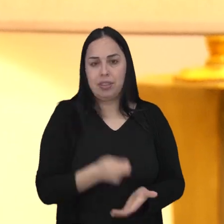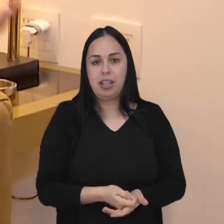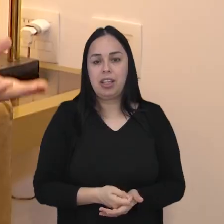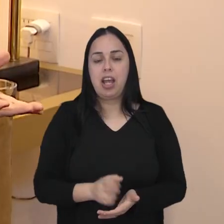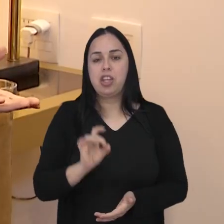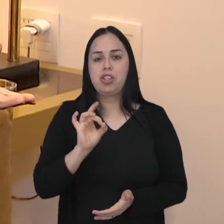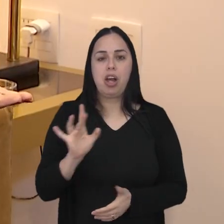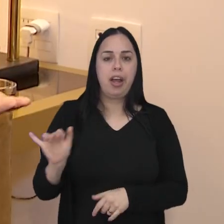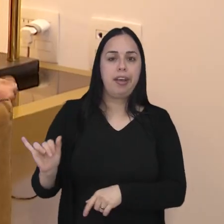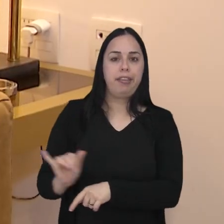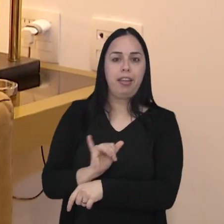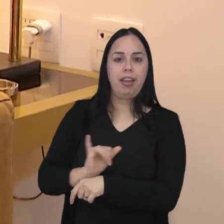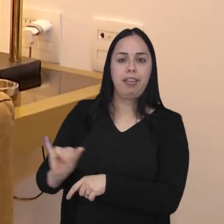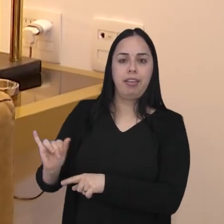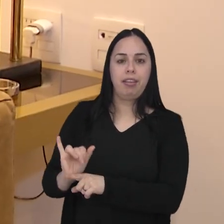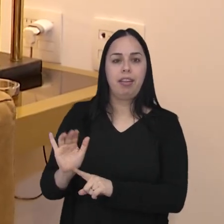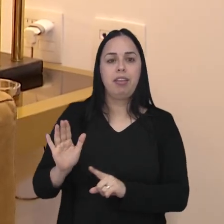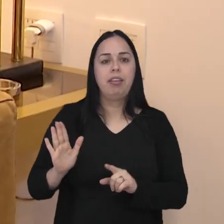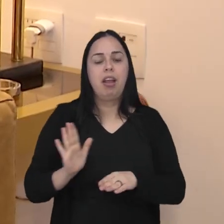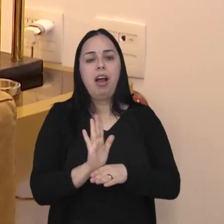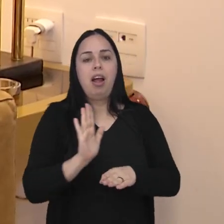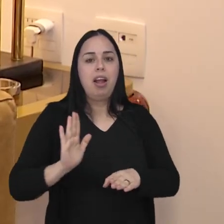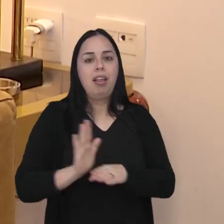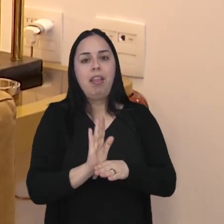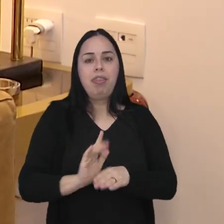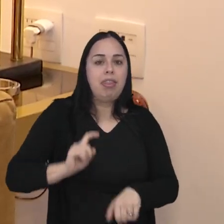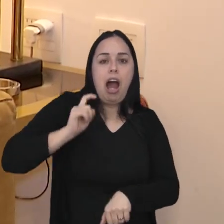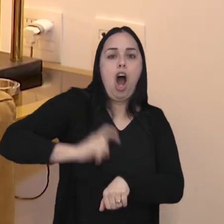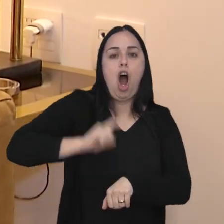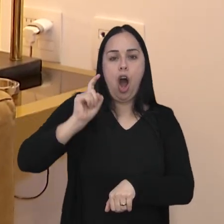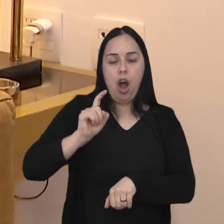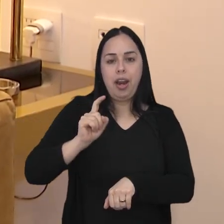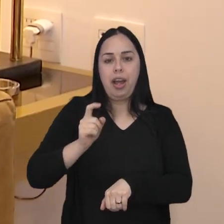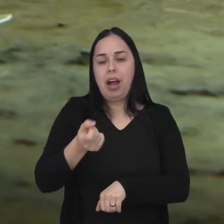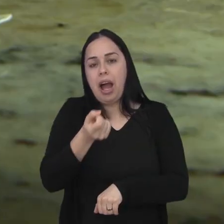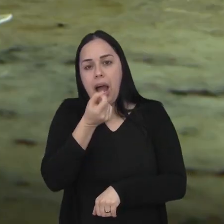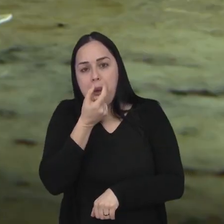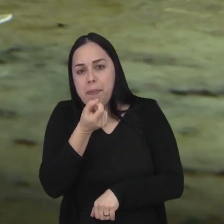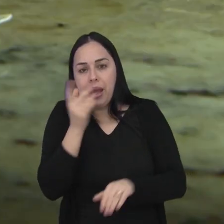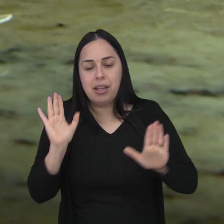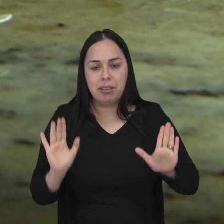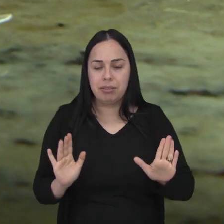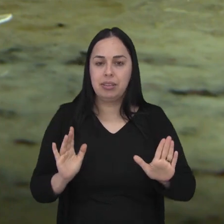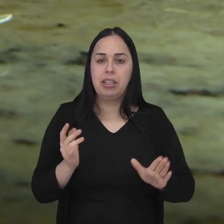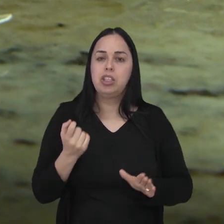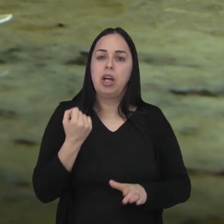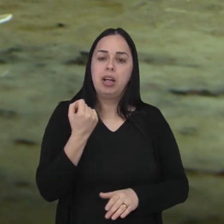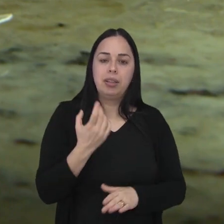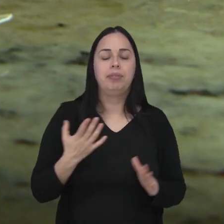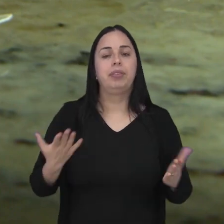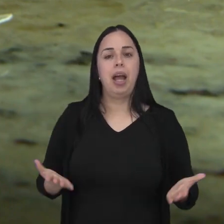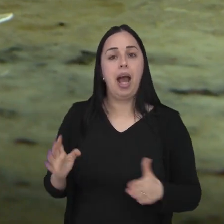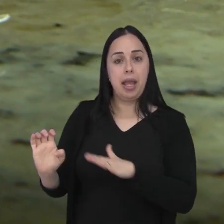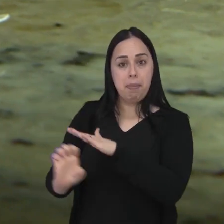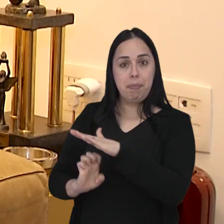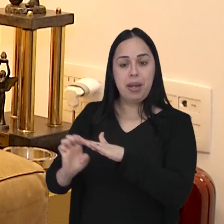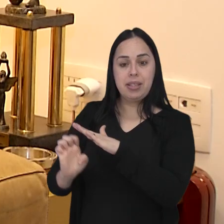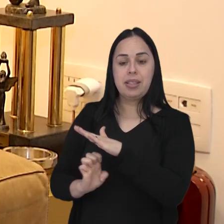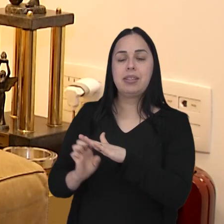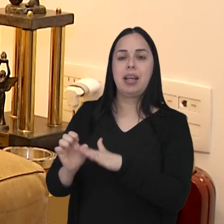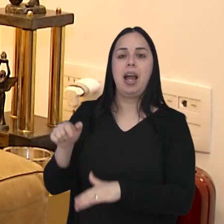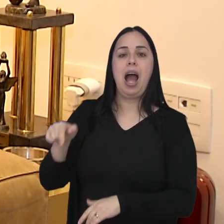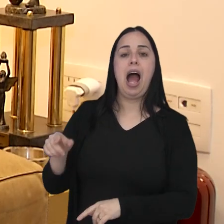profissional não podem se limitar a ferramentas de assistência emocional imediata, que são encaradas como medidas paliativas.